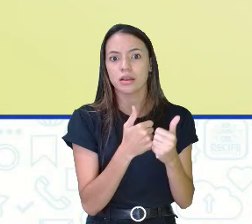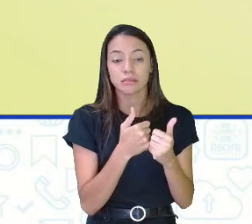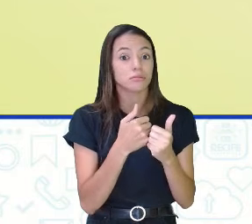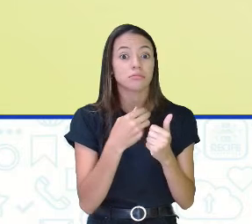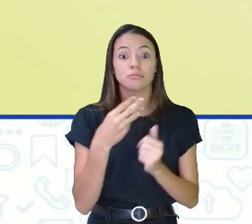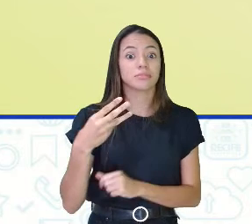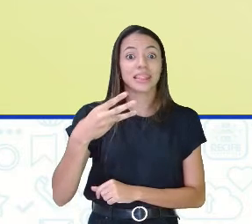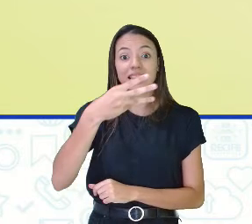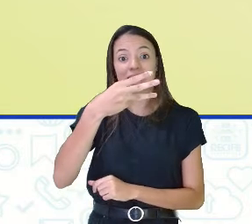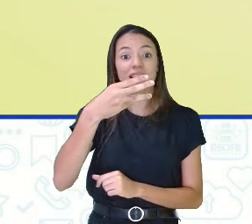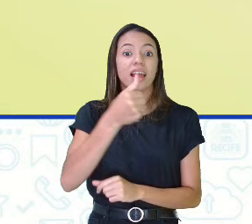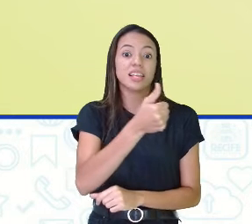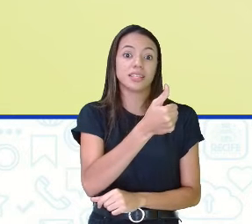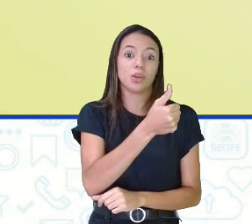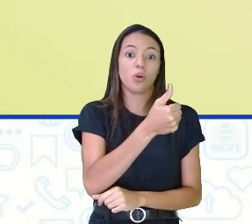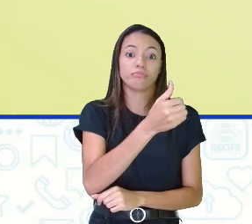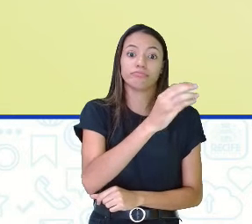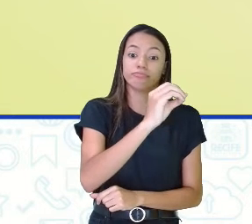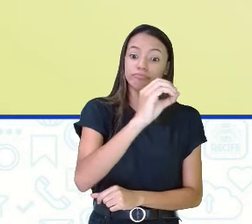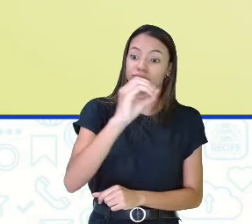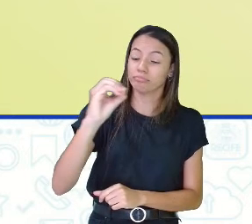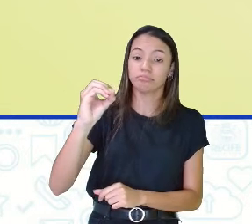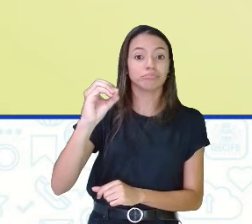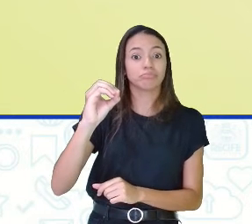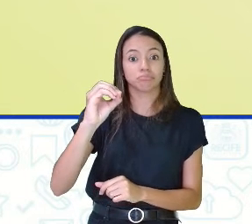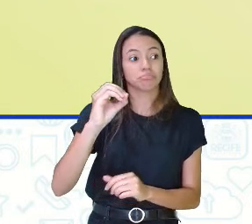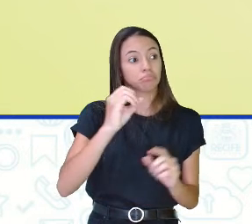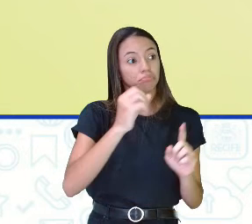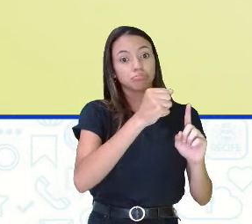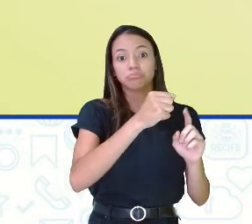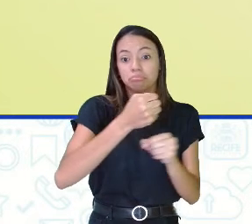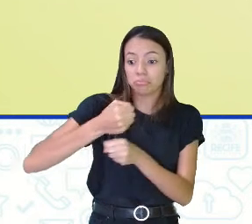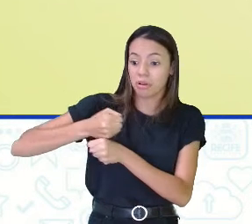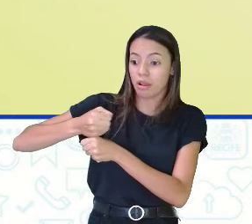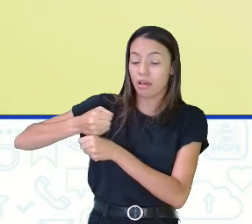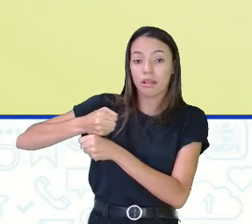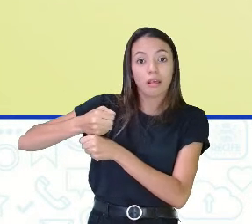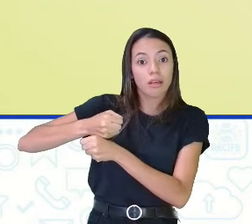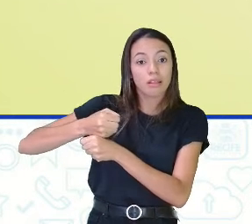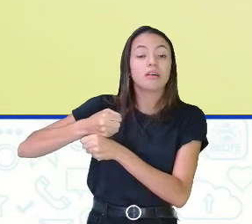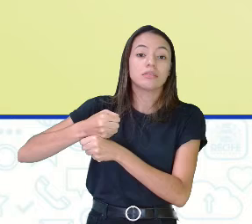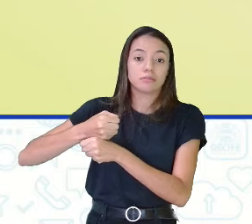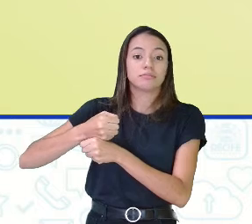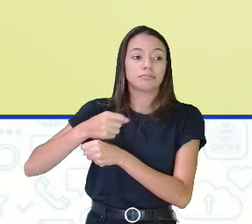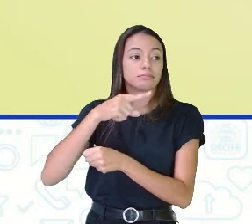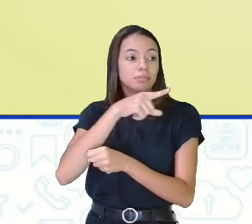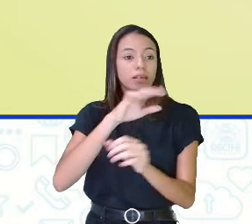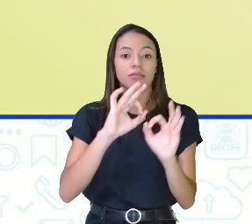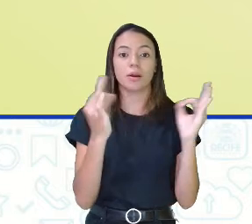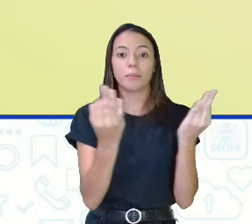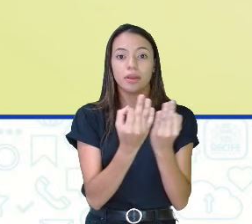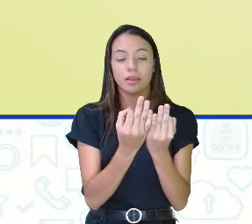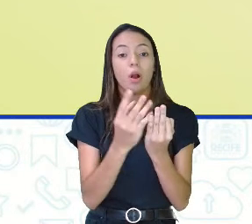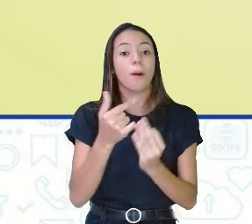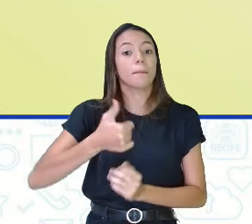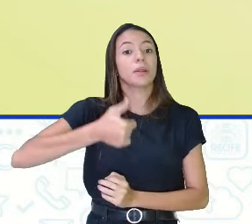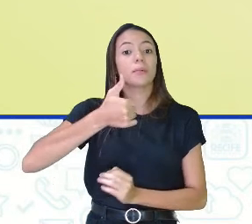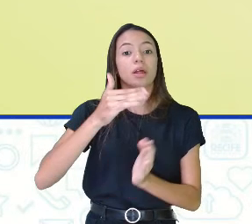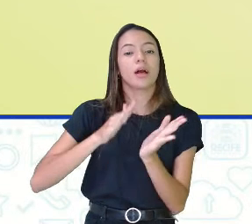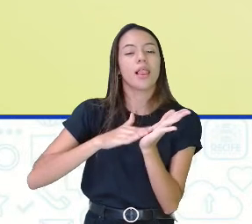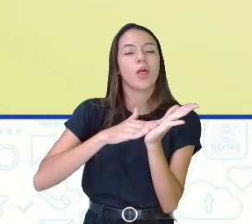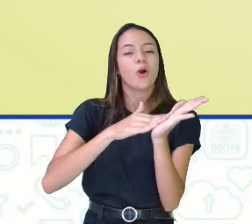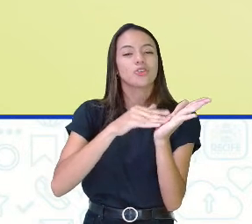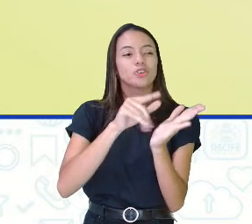de família. Então, aqui a gente já tem, ó, no primeiro verso, elogios à moça, então, linda e bem tratada, ou